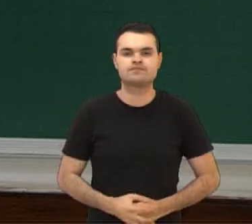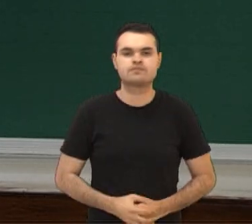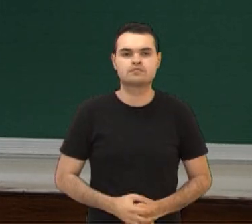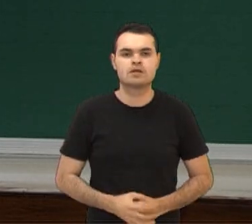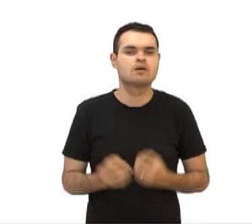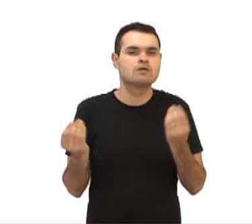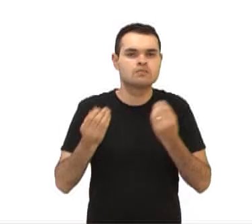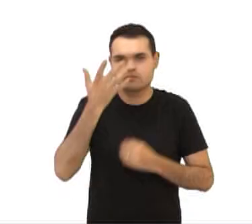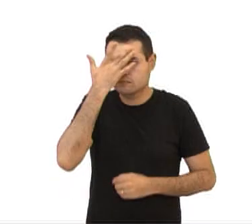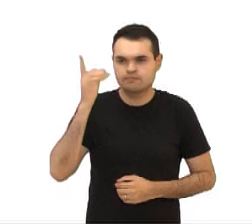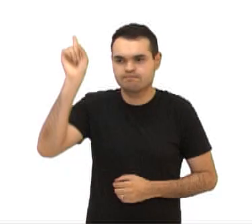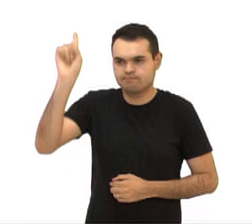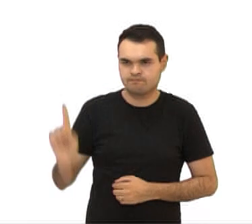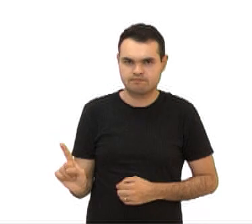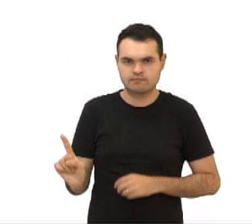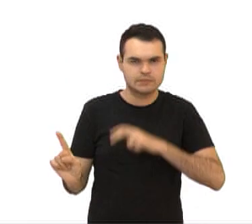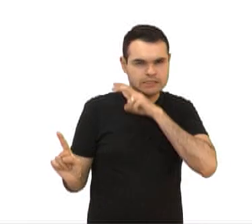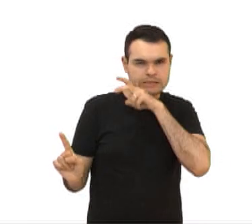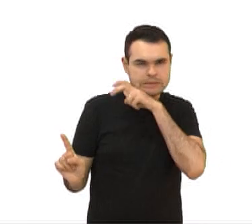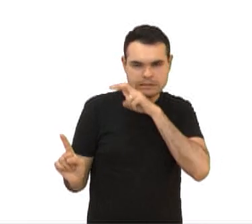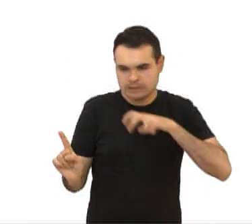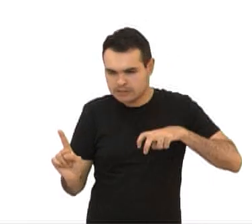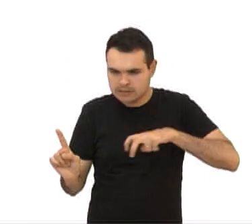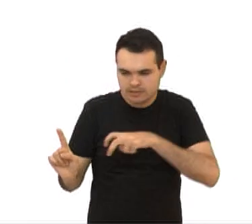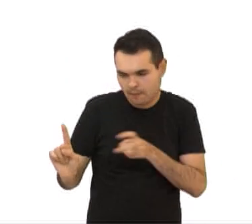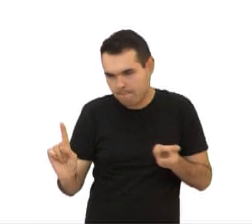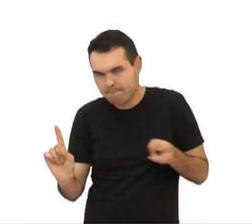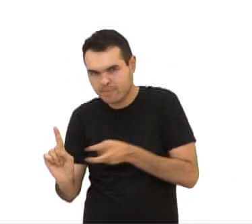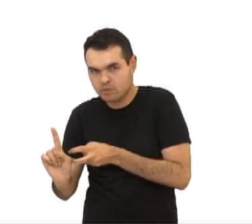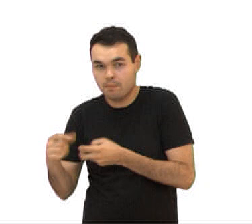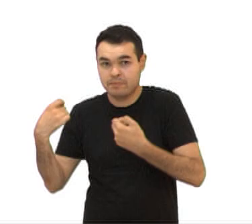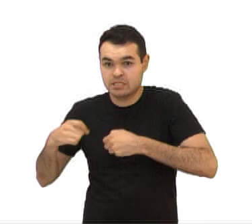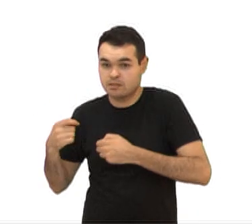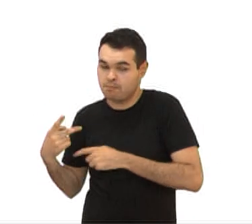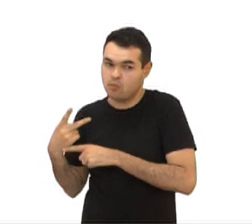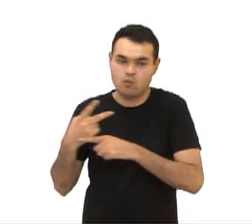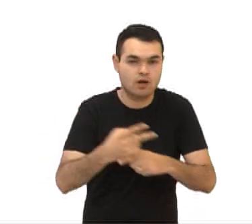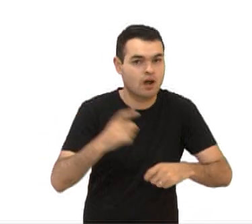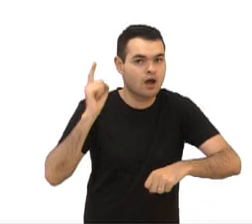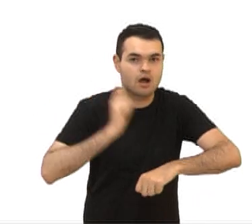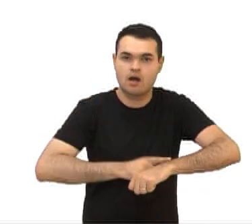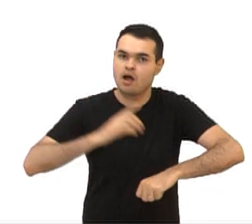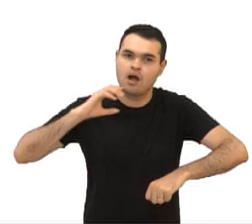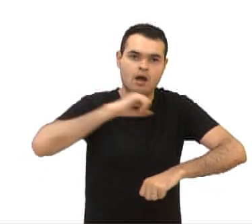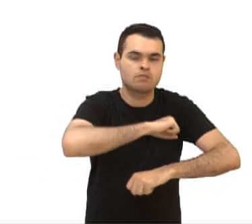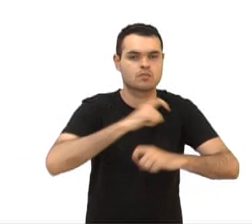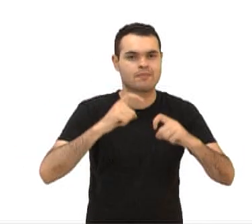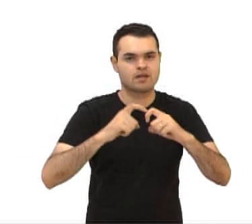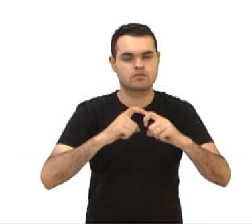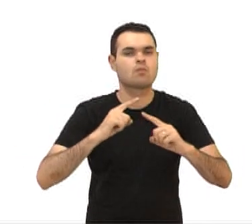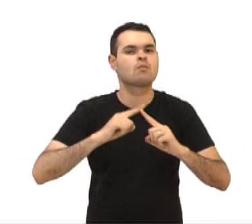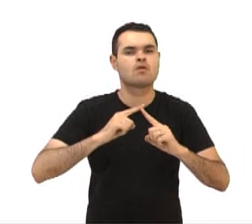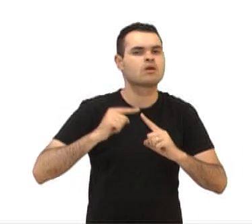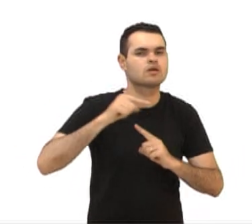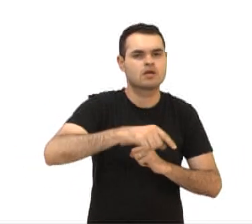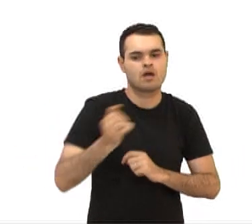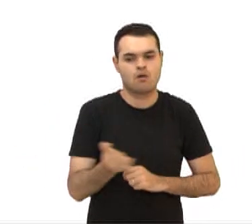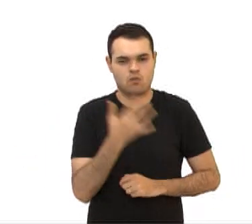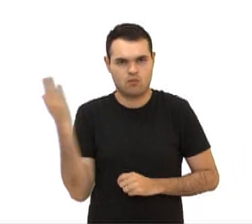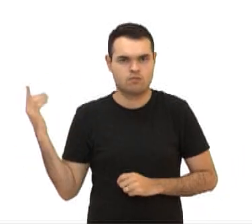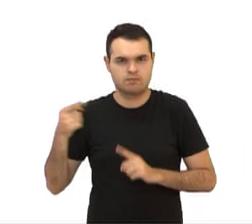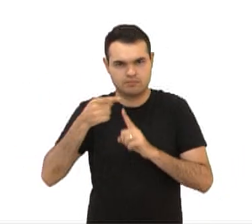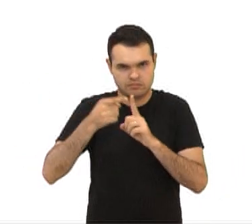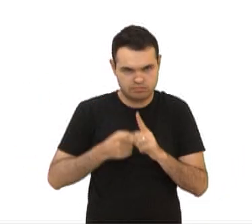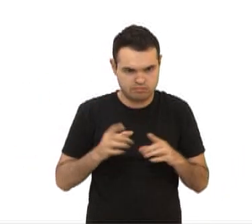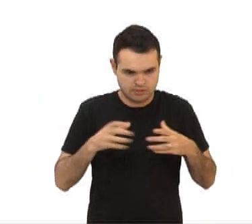Quando uma pessoa é picada por uma serpente, é fundamental procurar ajuda médica imediata. Isso se deve ao fato de que algumas espécies